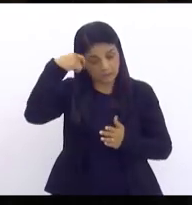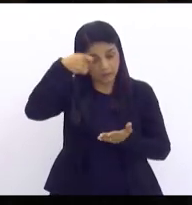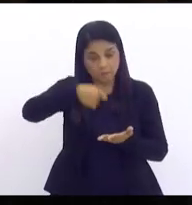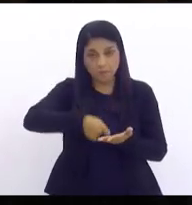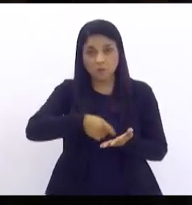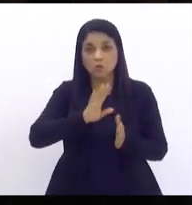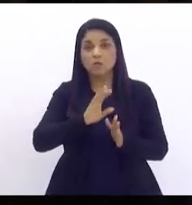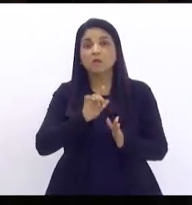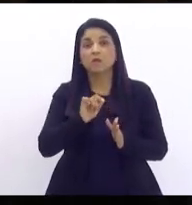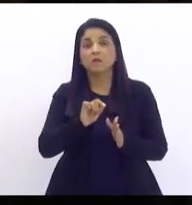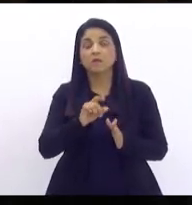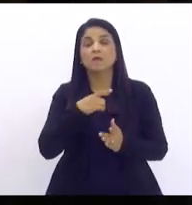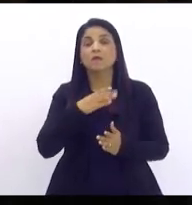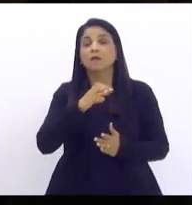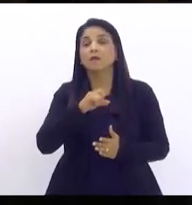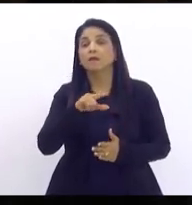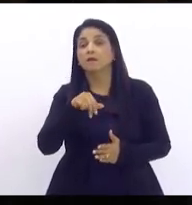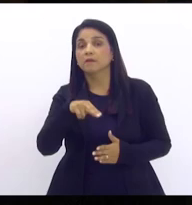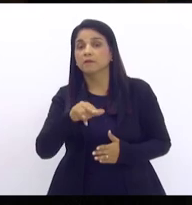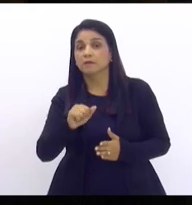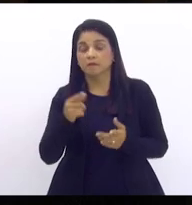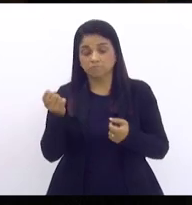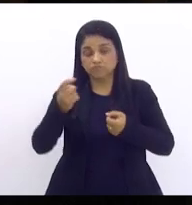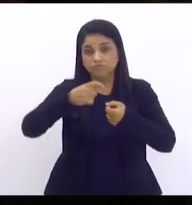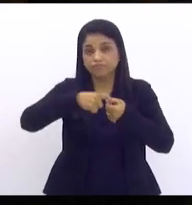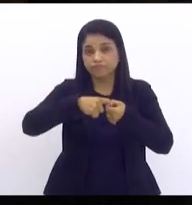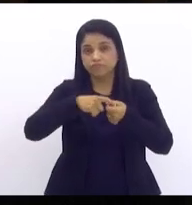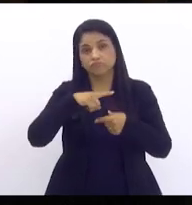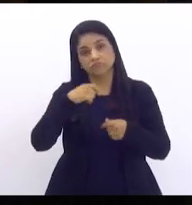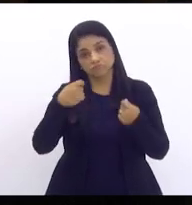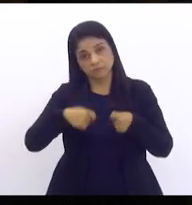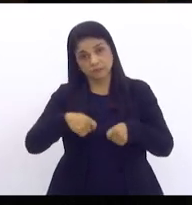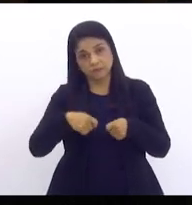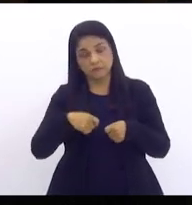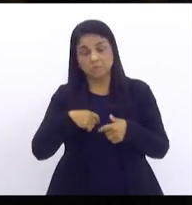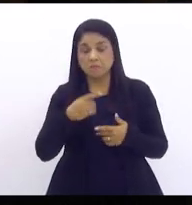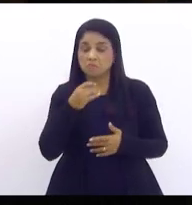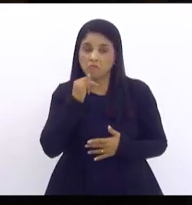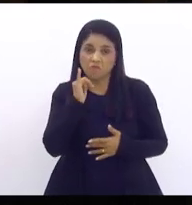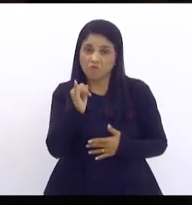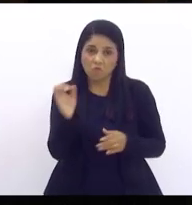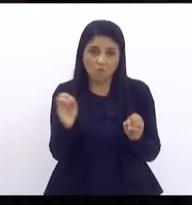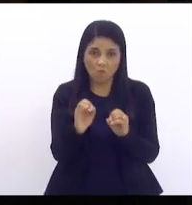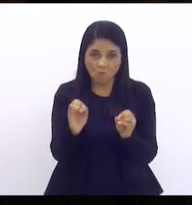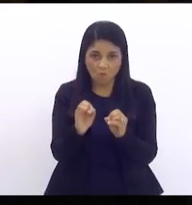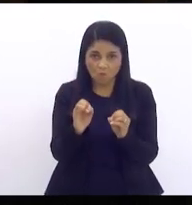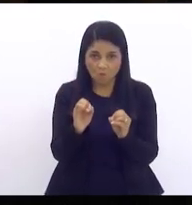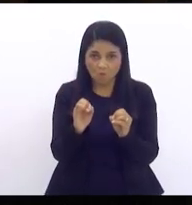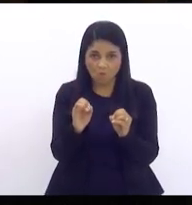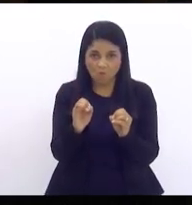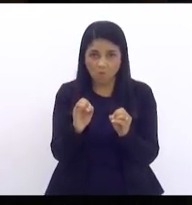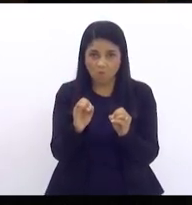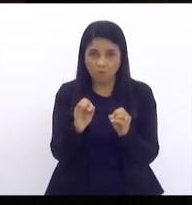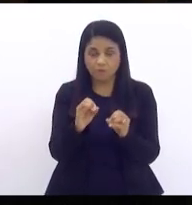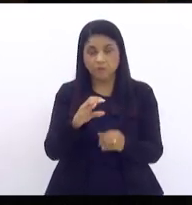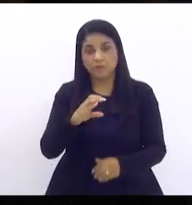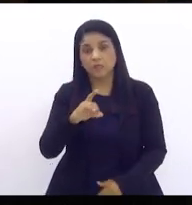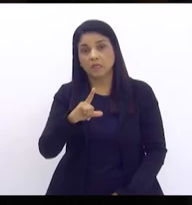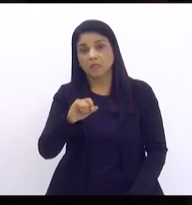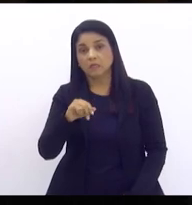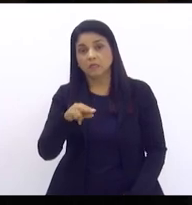clínicas credenciadas, mas nada falou sobre a possibilidade dessas